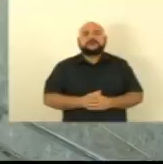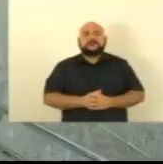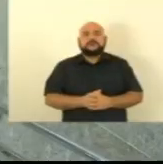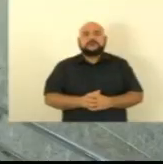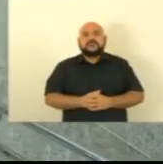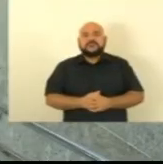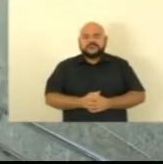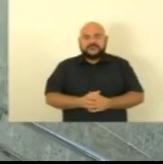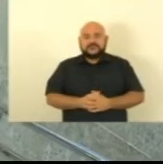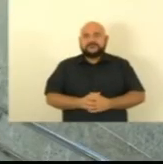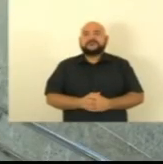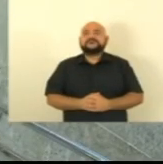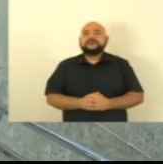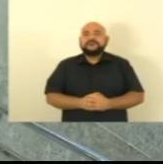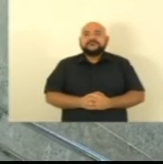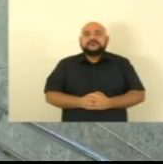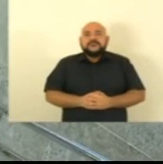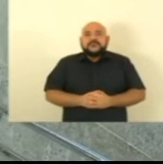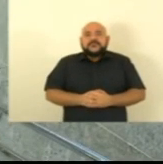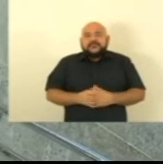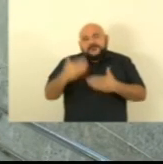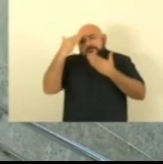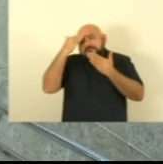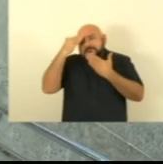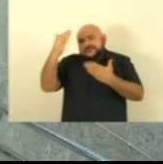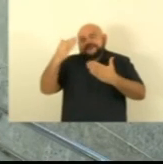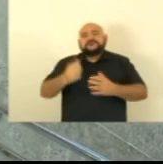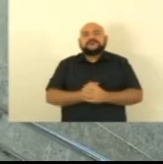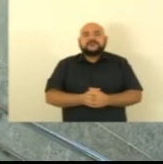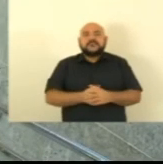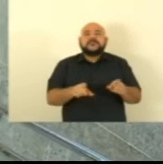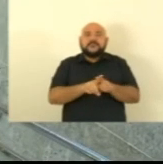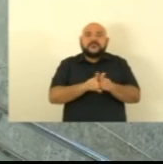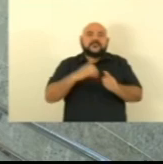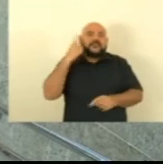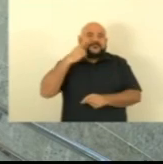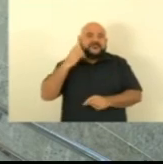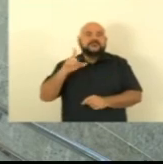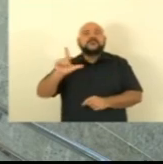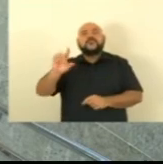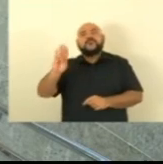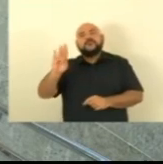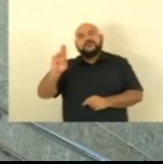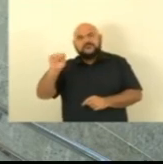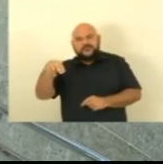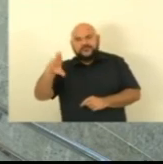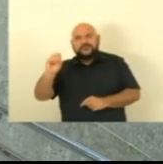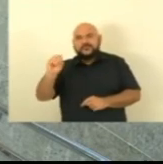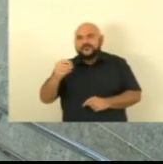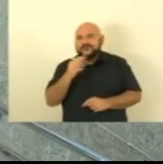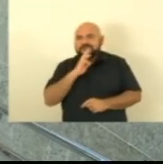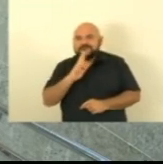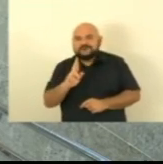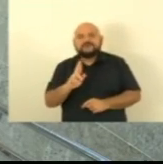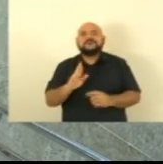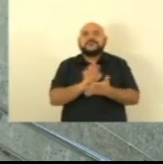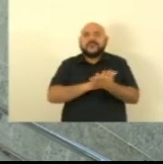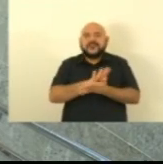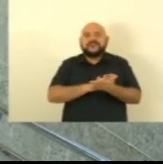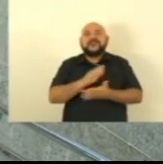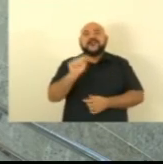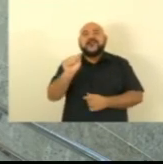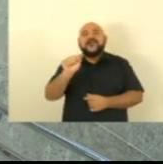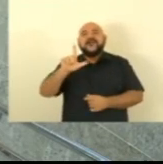Muito obrigado, deputado Lucas Polés. Deputado Bruno Rezende não respondendo, deputado Irine Lopes não respondendo, deputado Alan